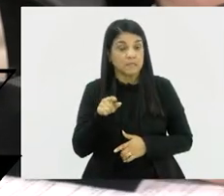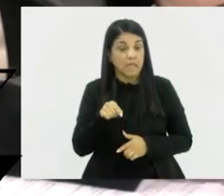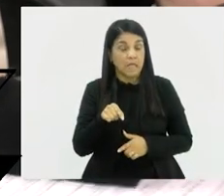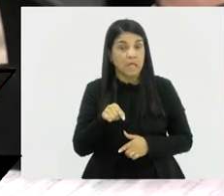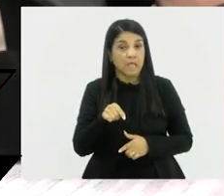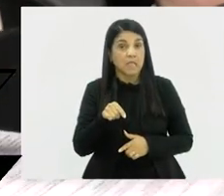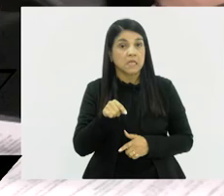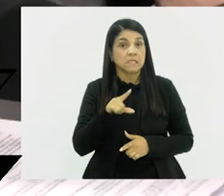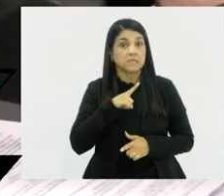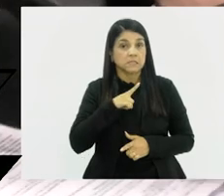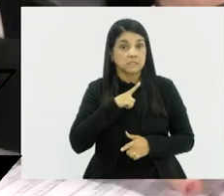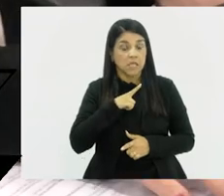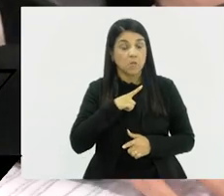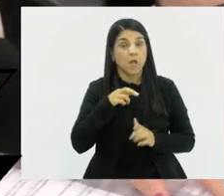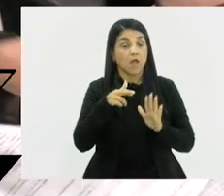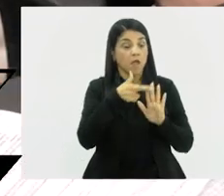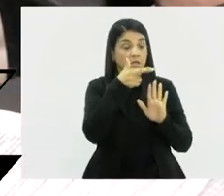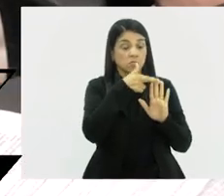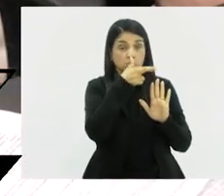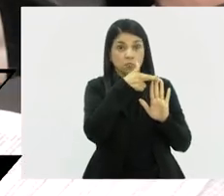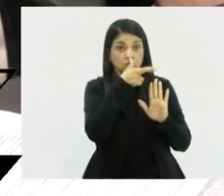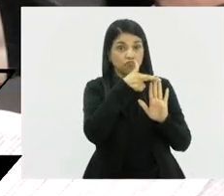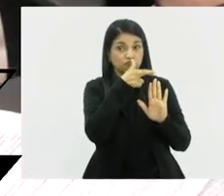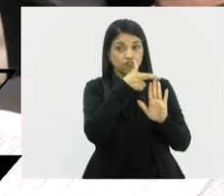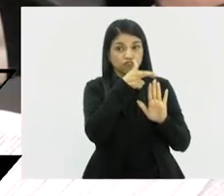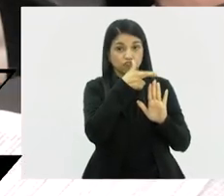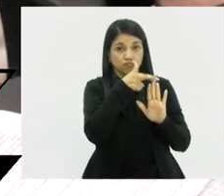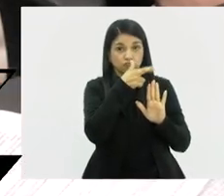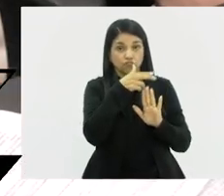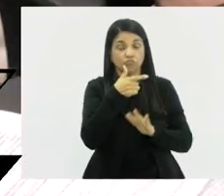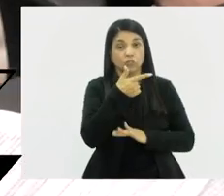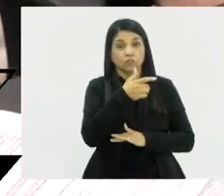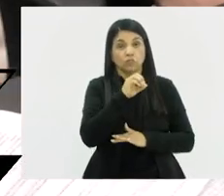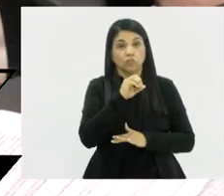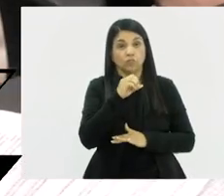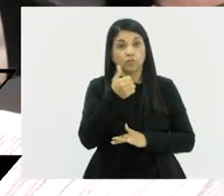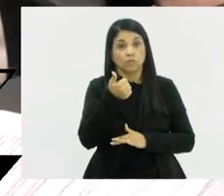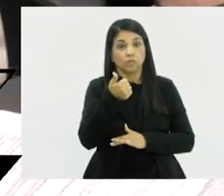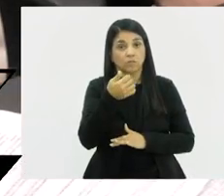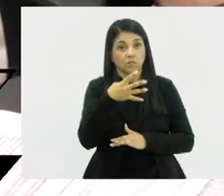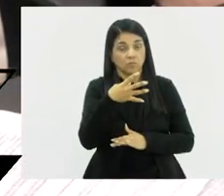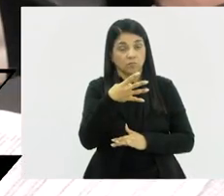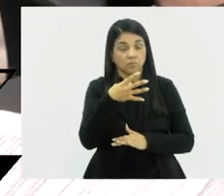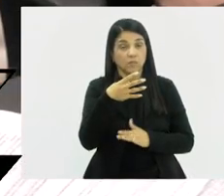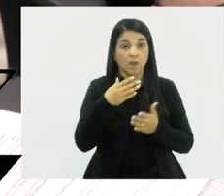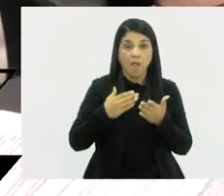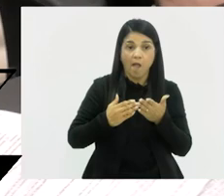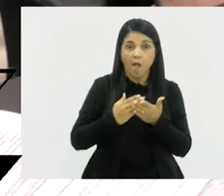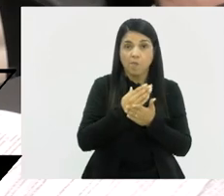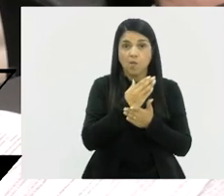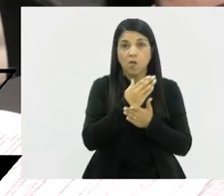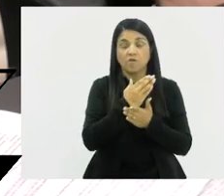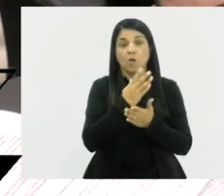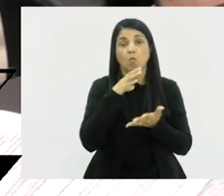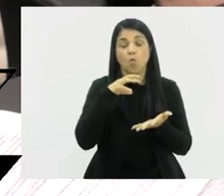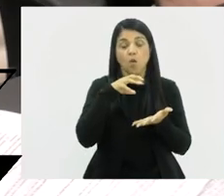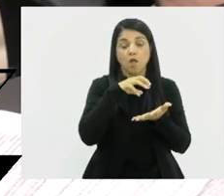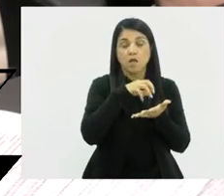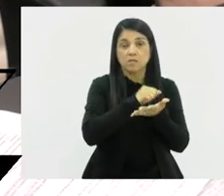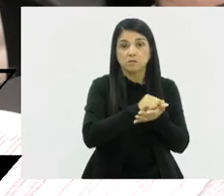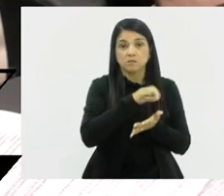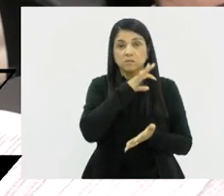aqui. Existe uma resolução de 2014 que aprova o registro de